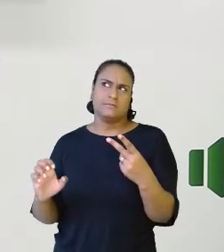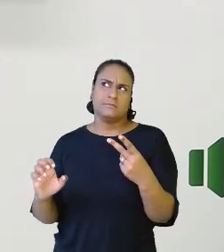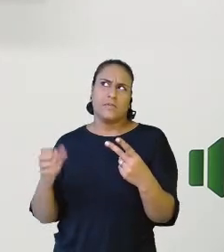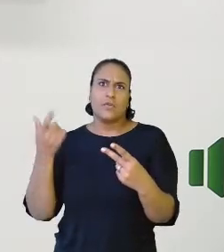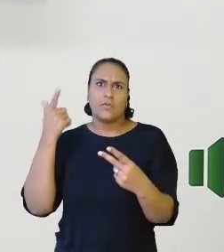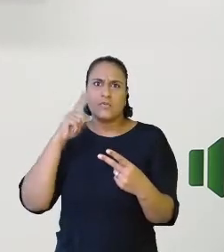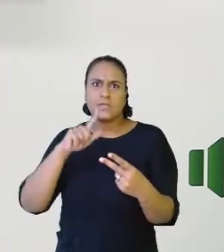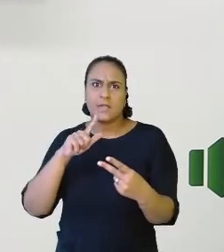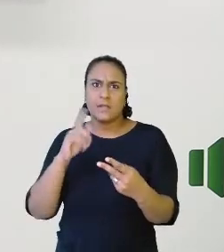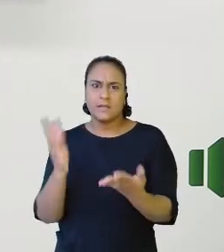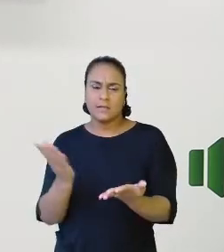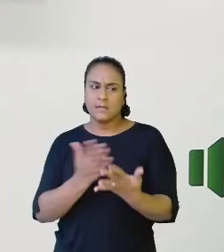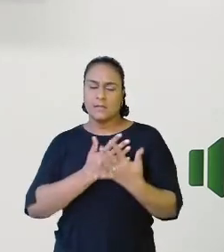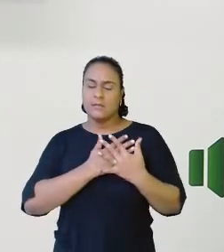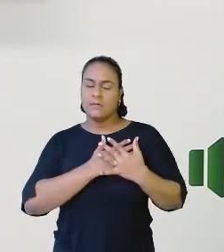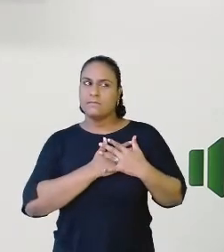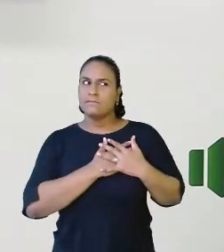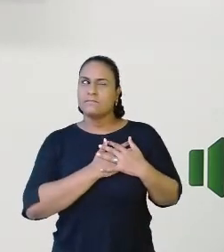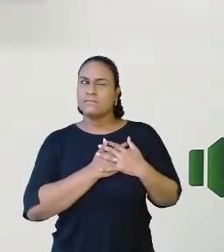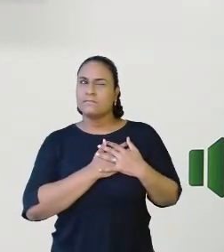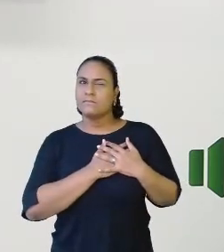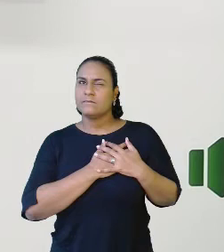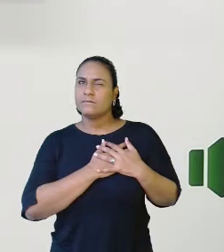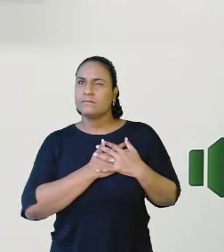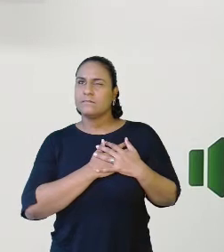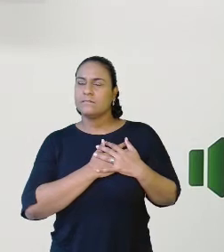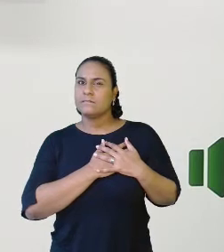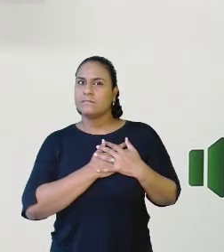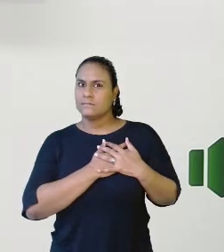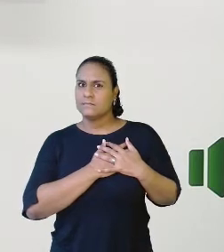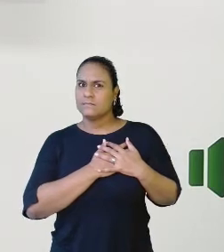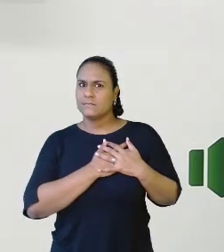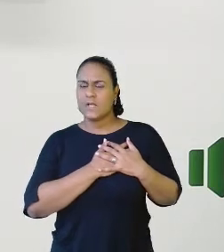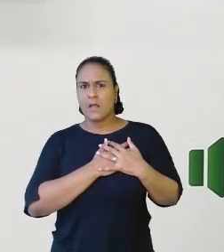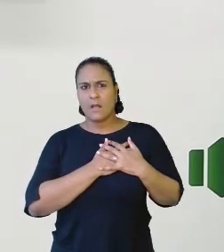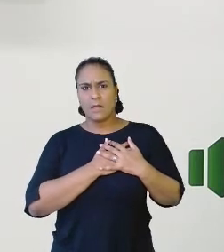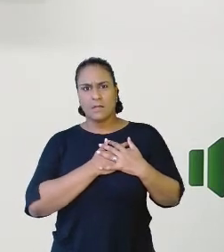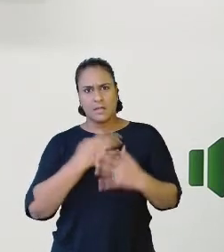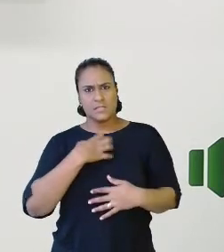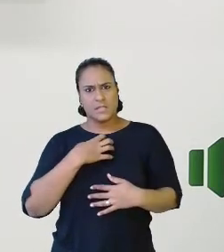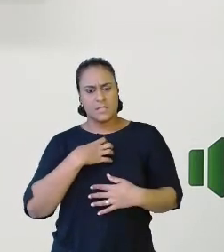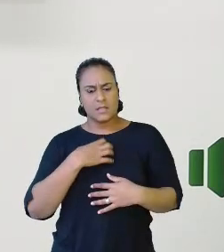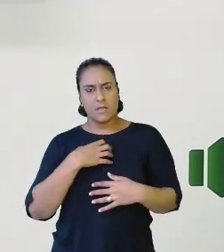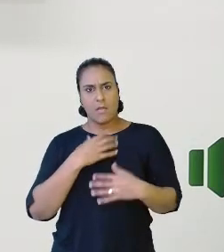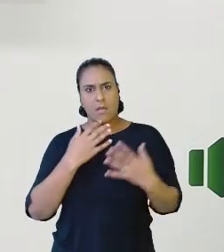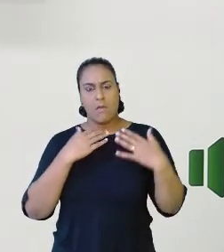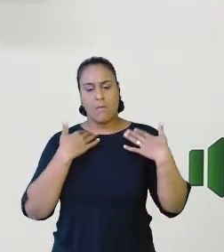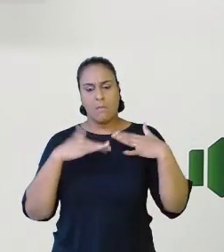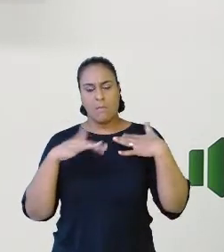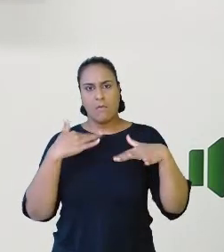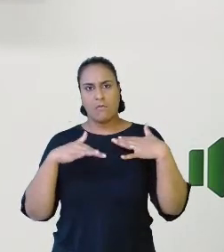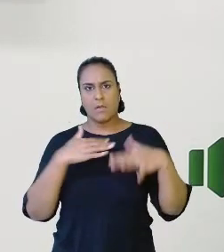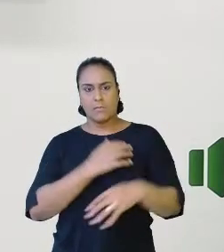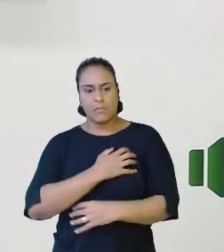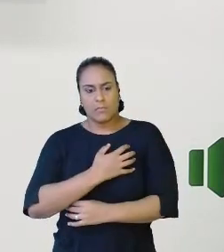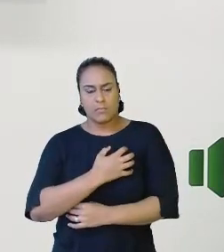lado esquerdo do peito e sentir o movimento do seu peito, do coração batendo? Pois é.